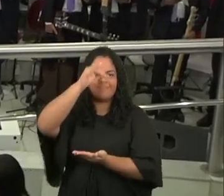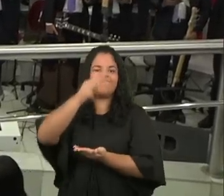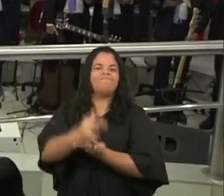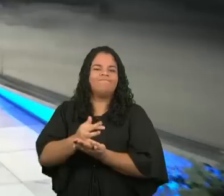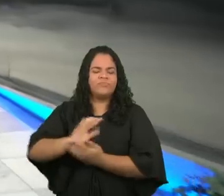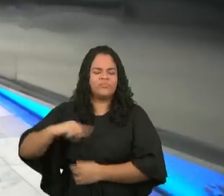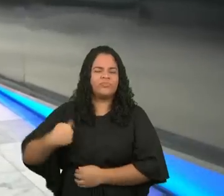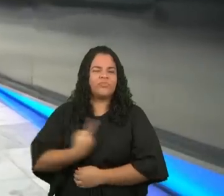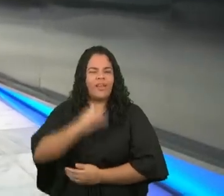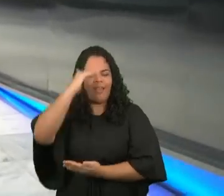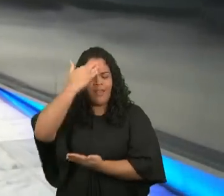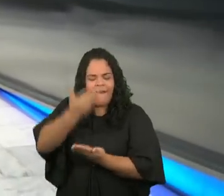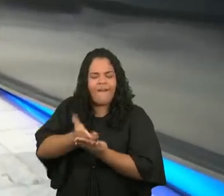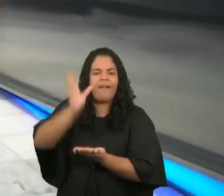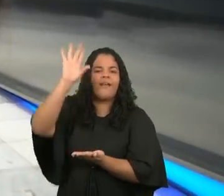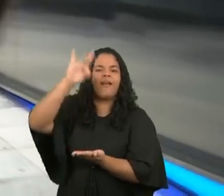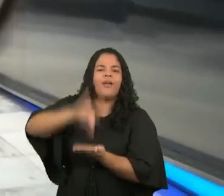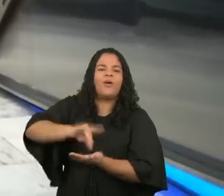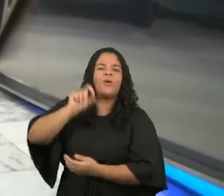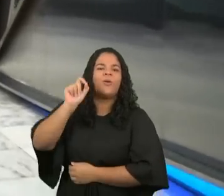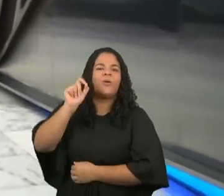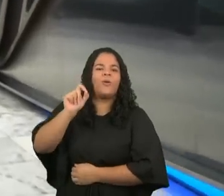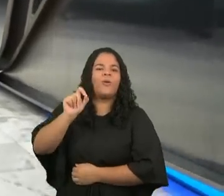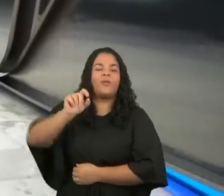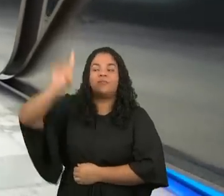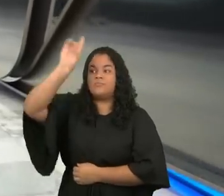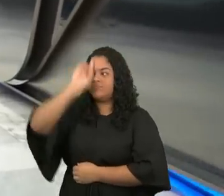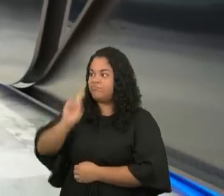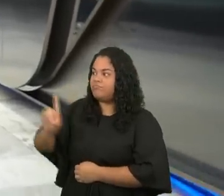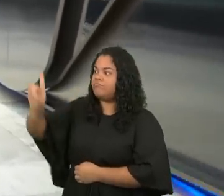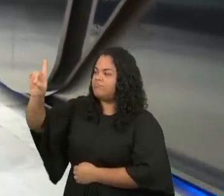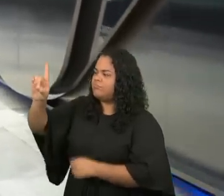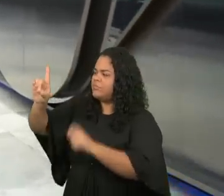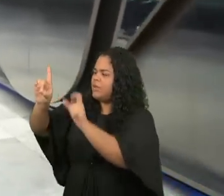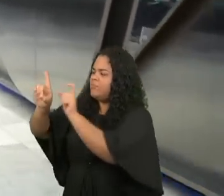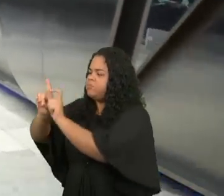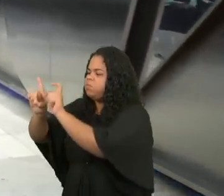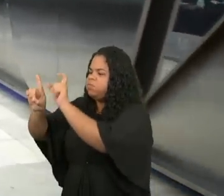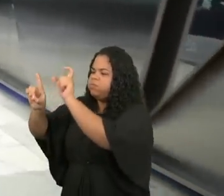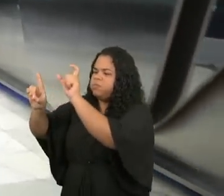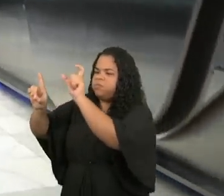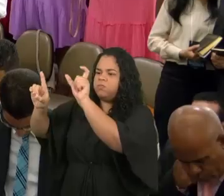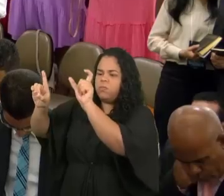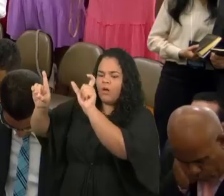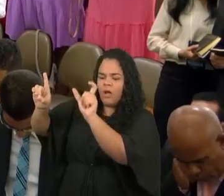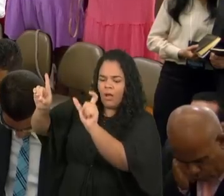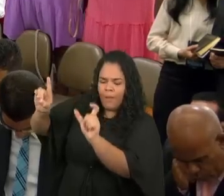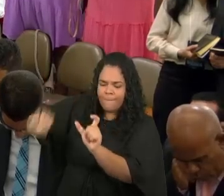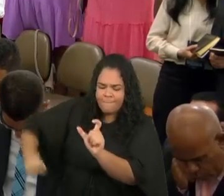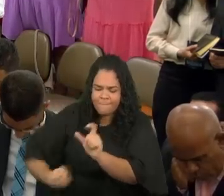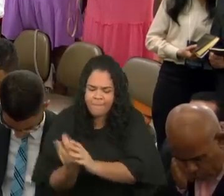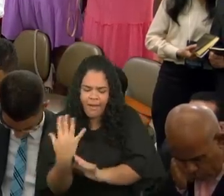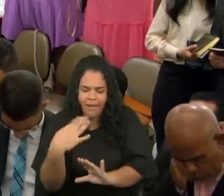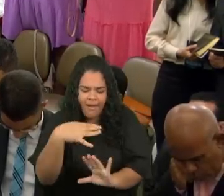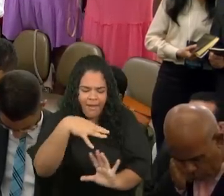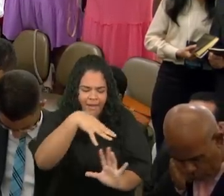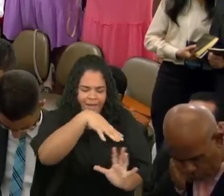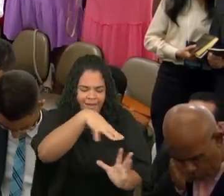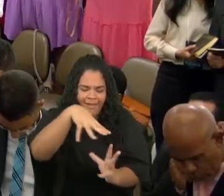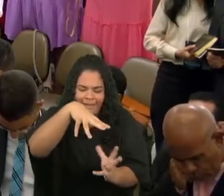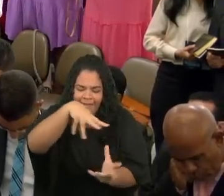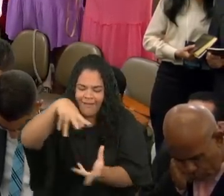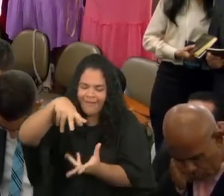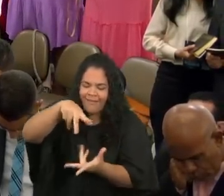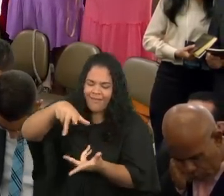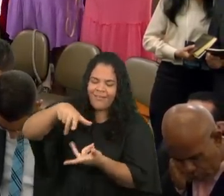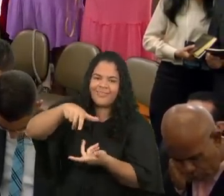entendemos que os mundos, pela palavra de Deus, foram criados. De